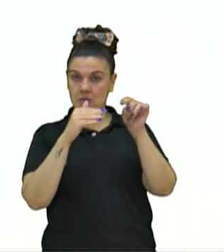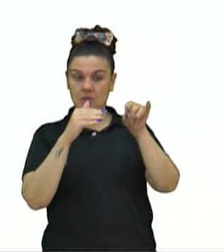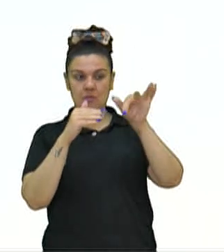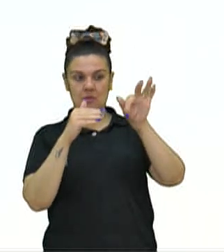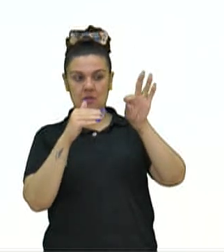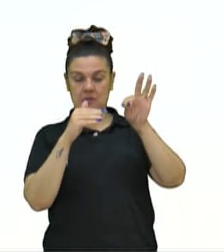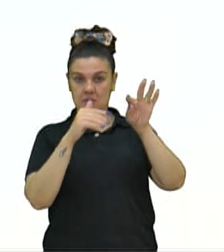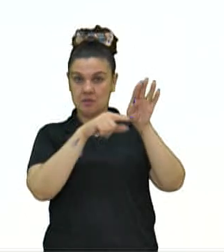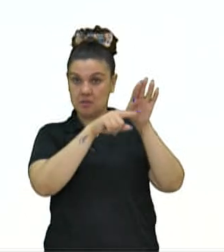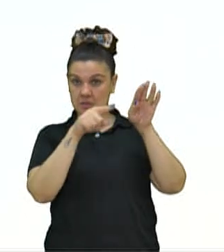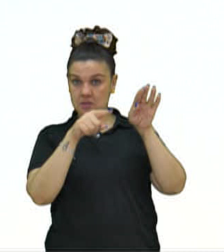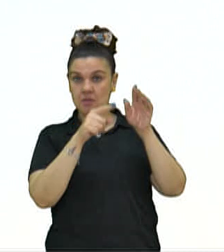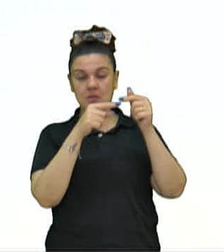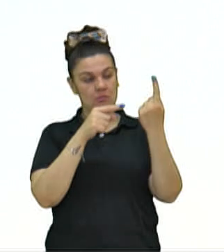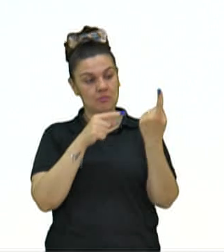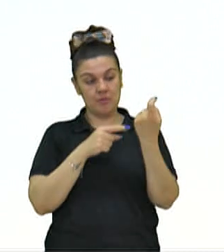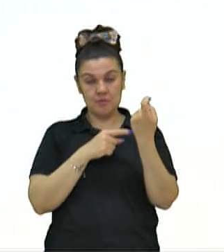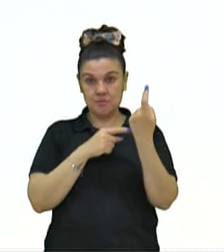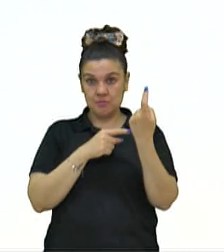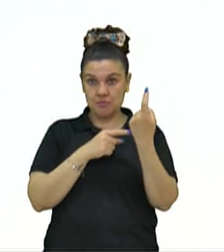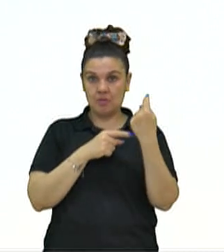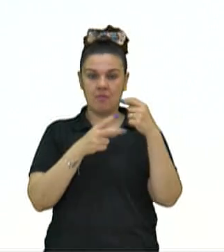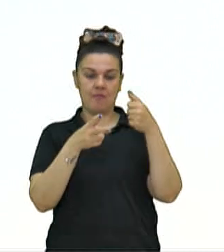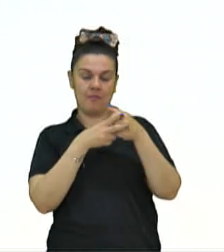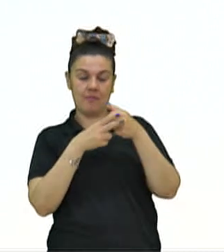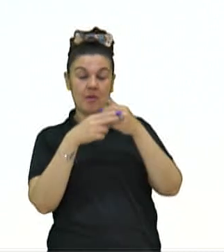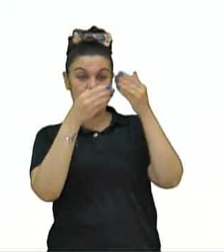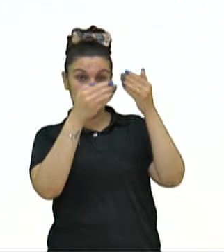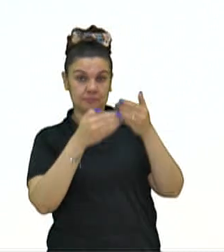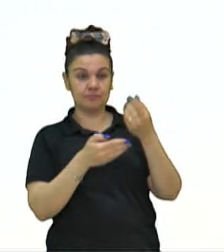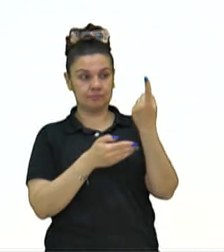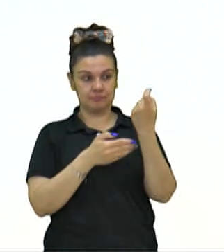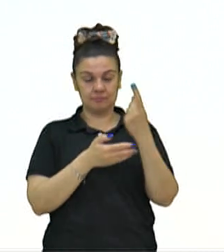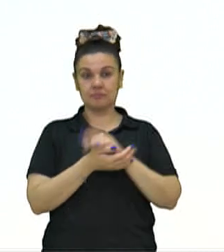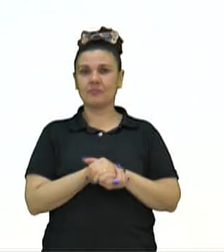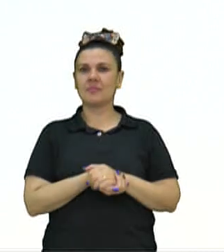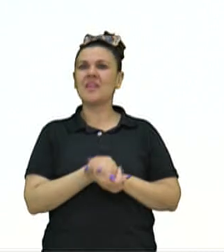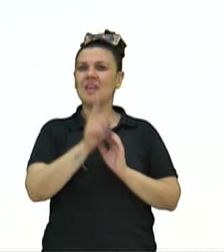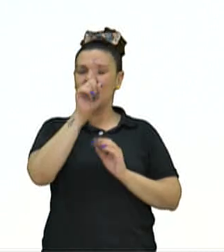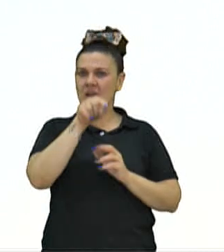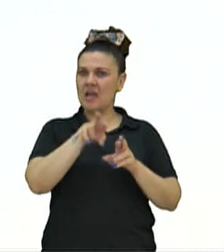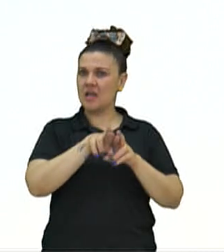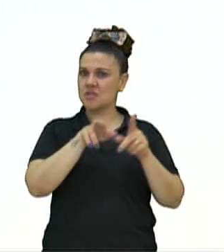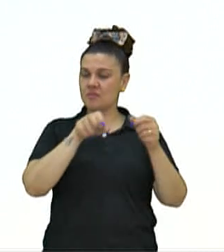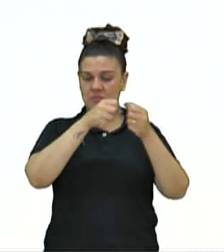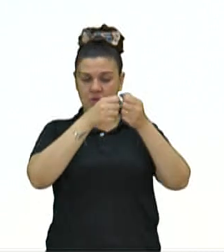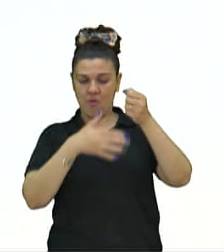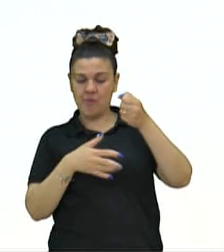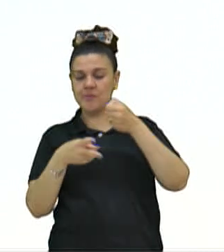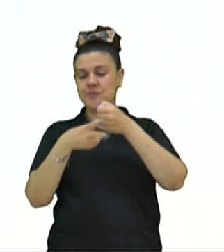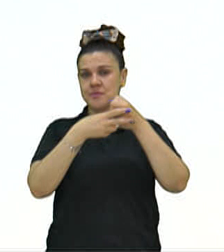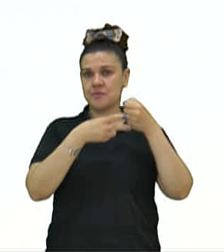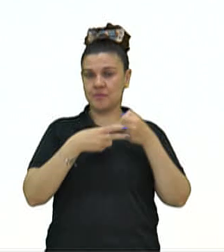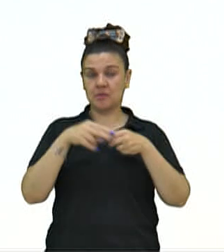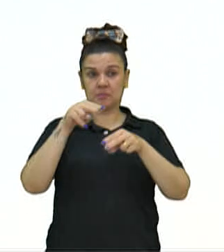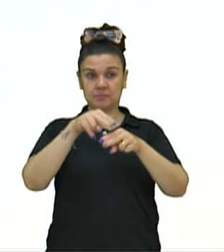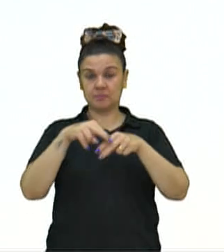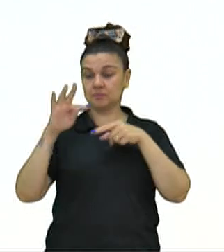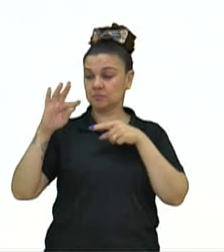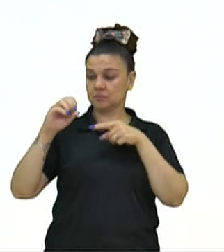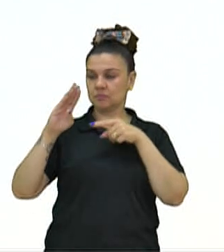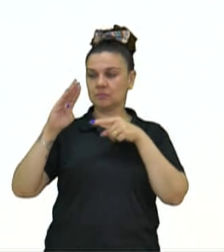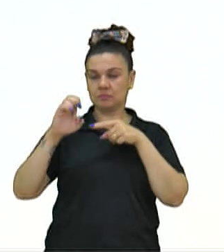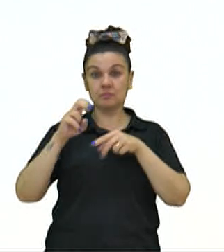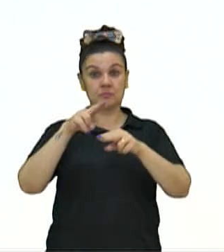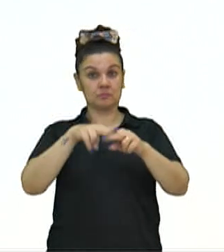Meu sujeito está no singular, o meu verbo to be vai ficar no singular. É diferente dos outros verbos, por isso que o verbo to be, ele